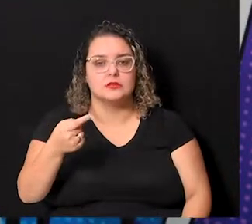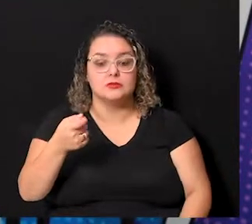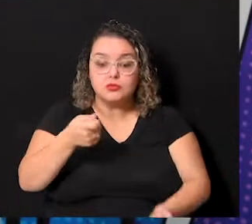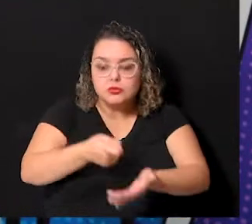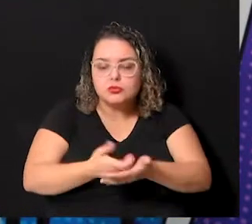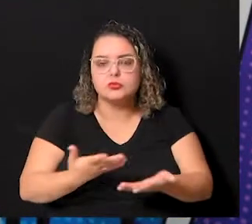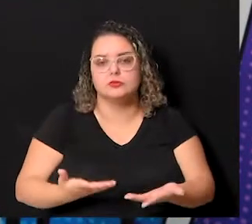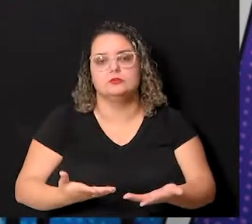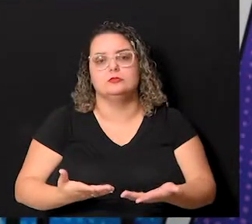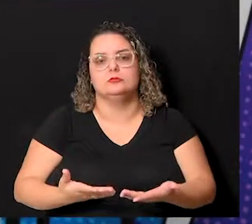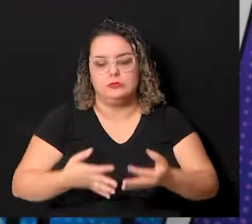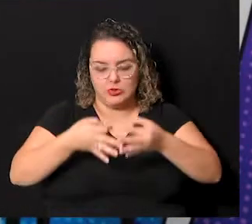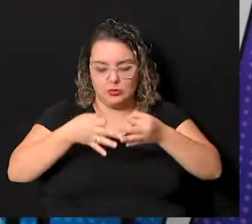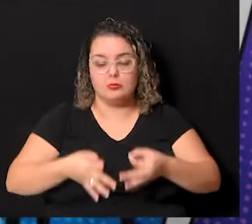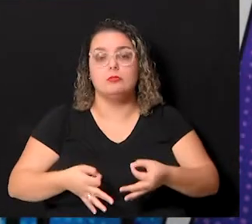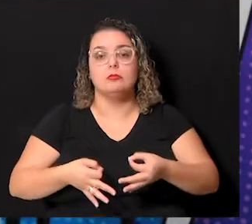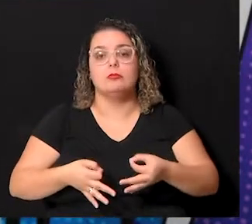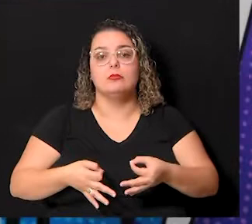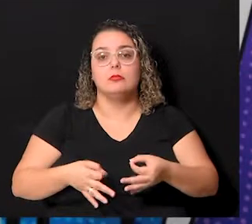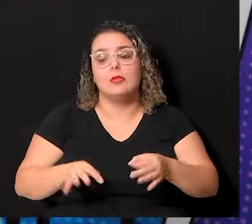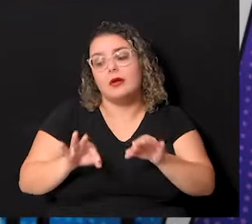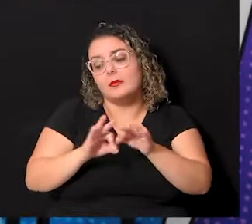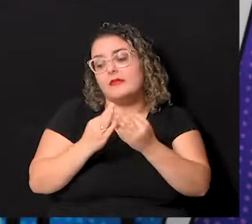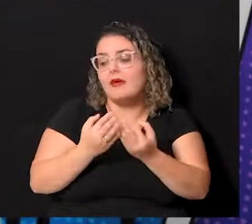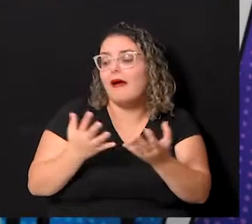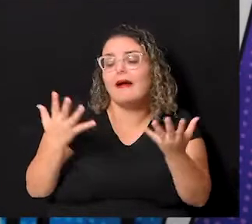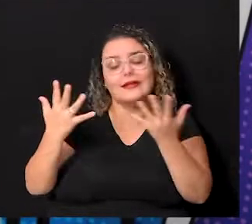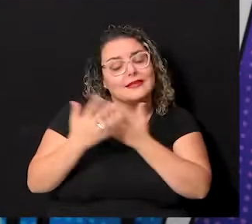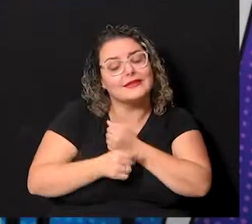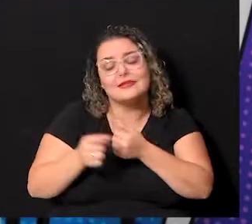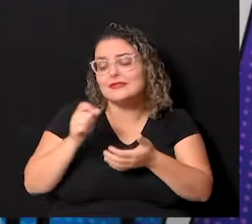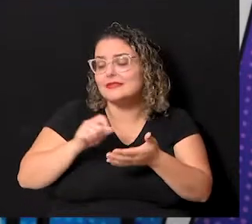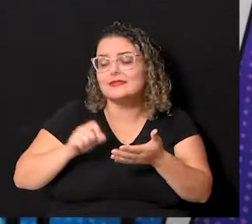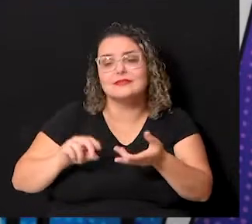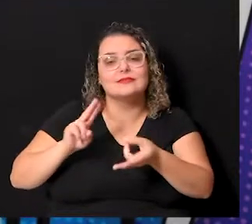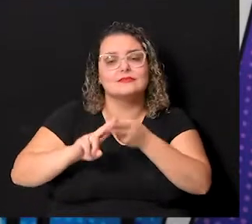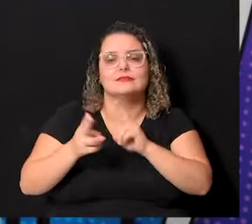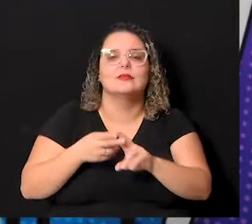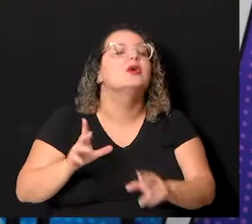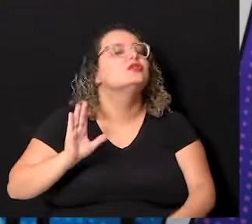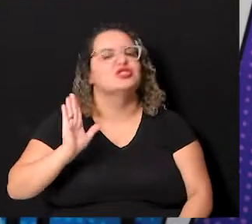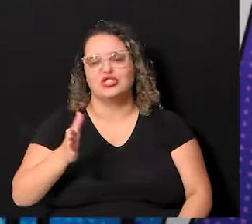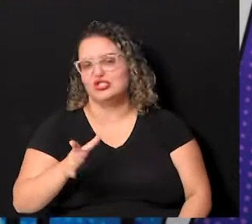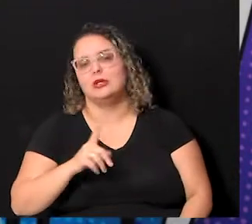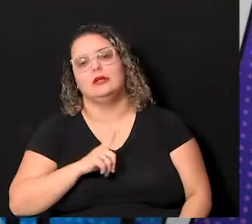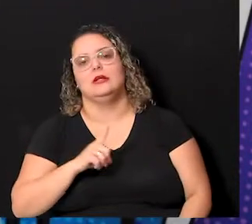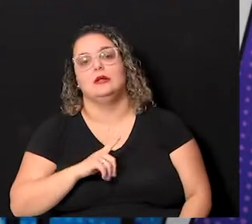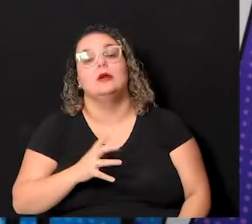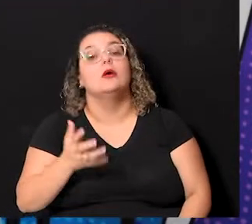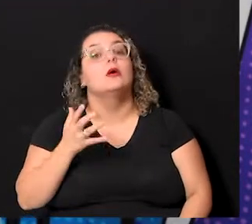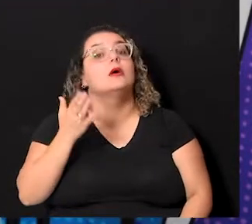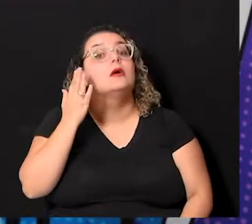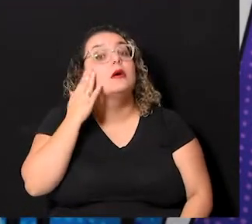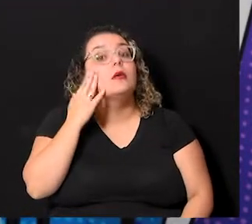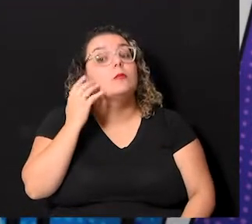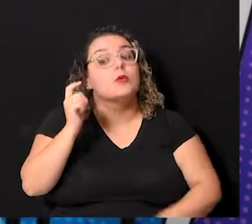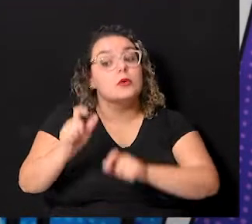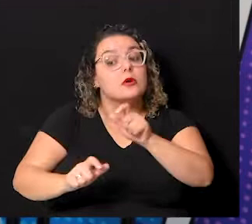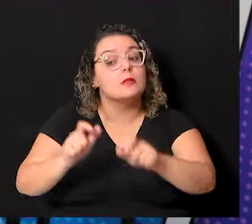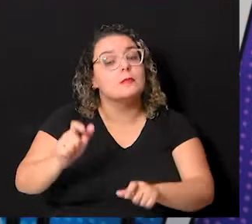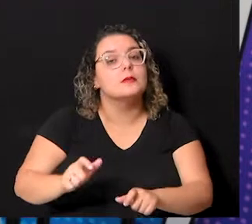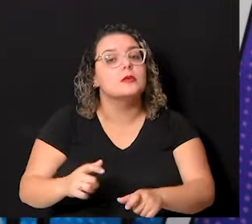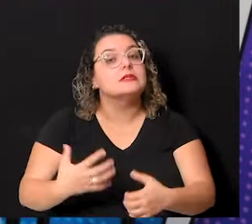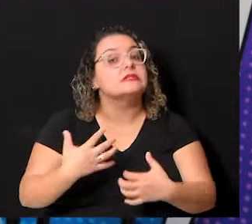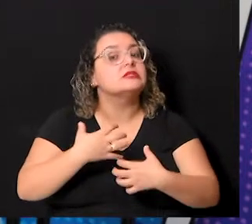honestamente. Críticas da minha família, ai, que lindo, você escreve tão bem, que talento. Essas eu já tenho. Agora eu quero saber assim, o que as